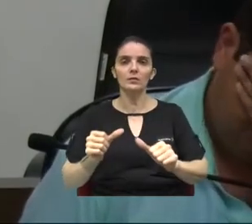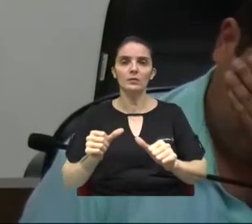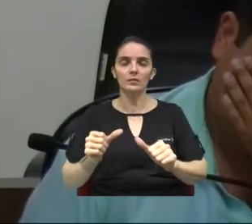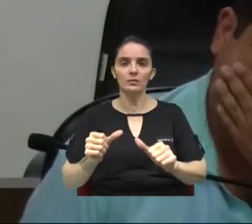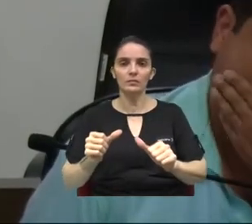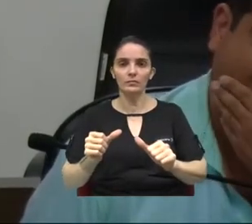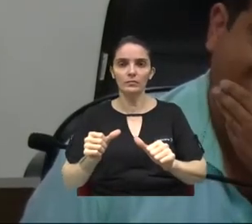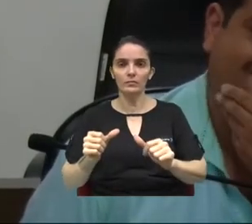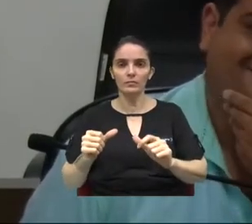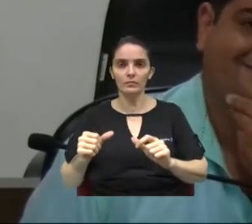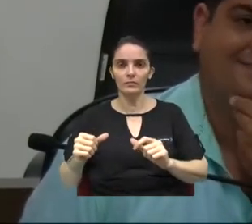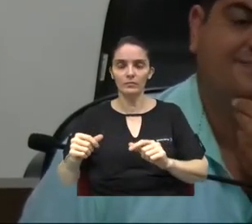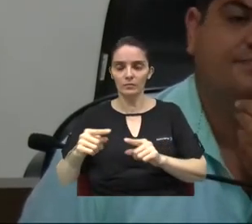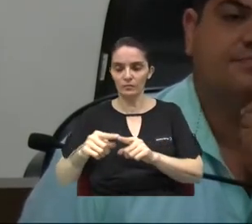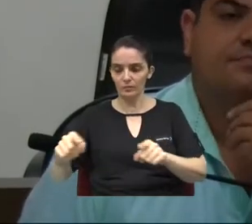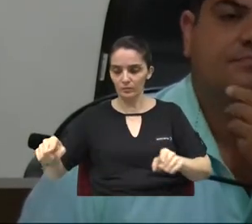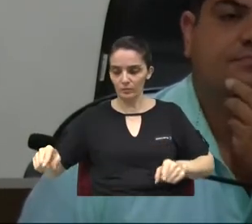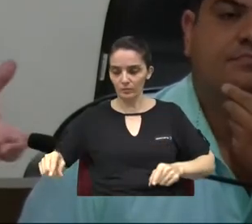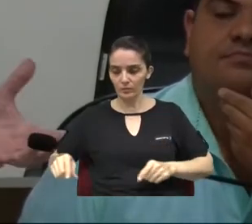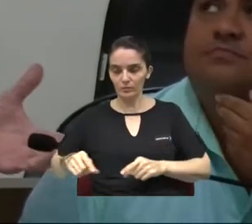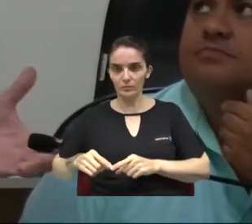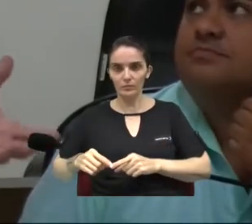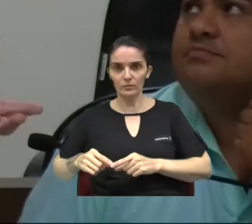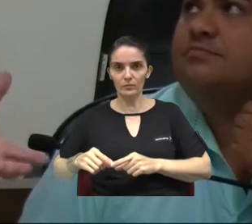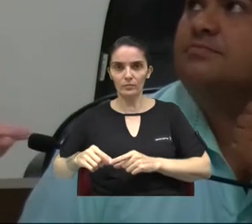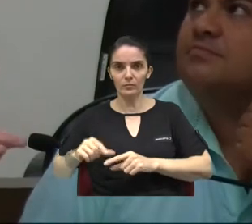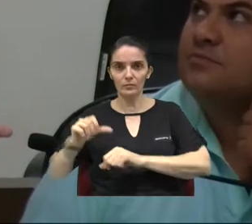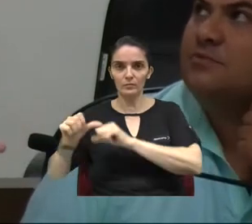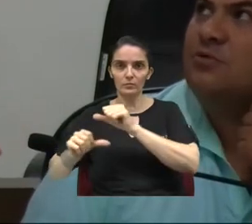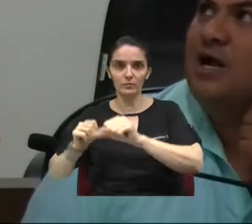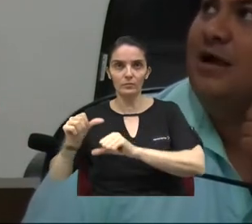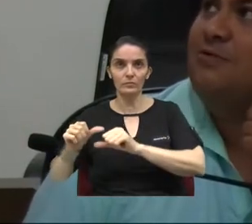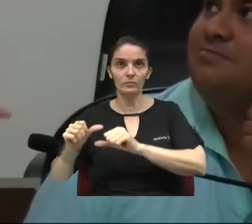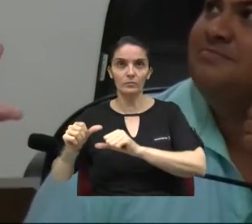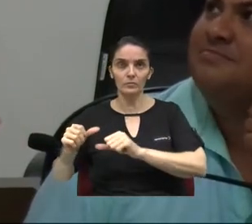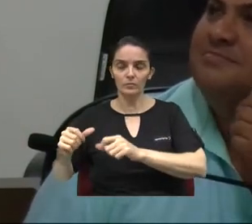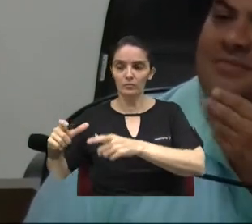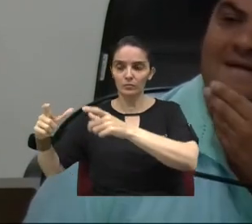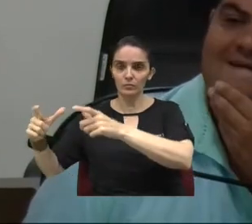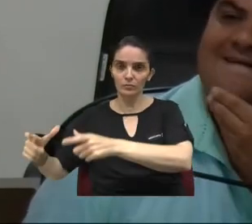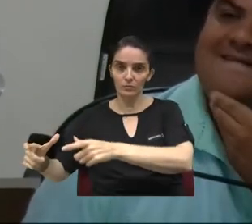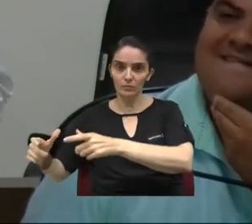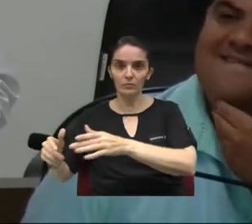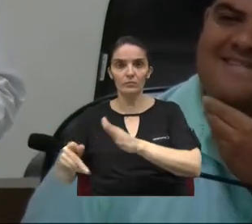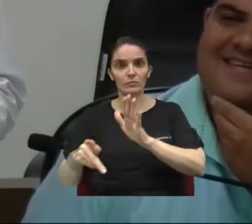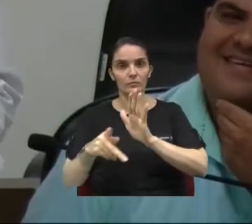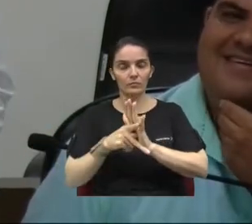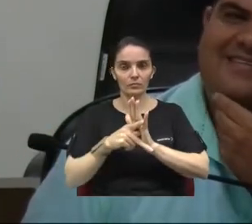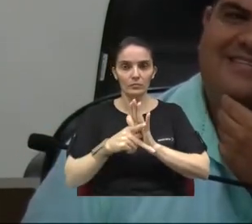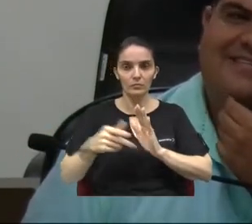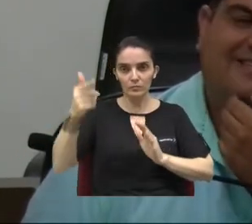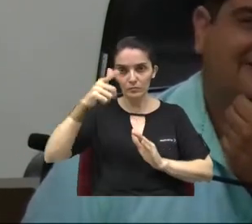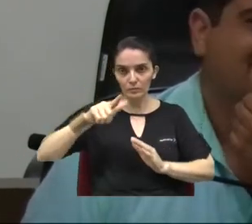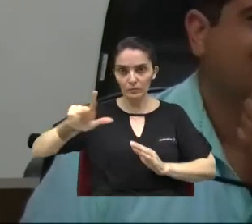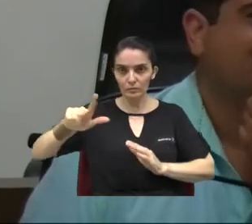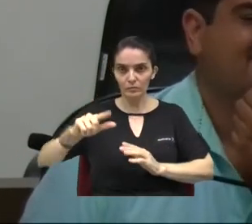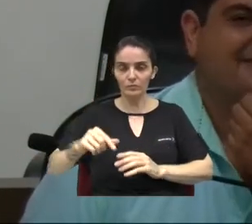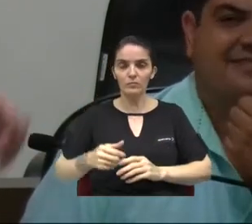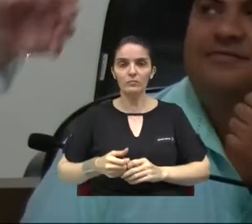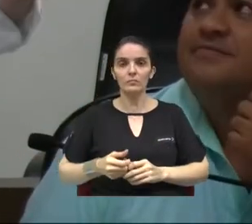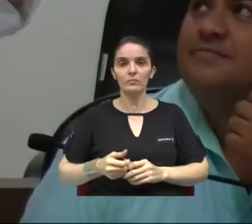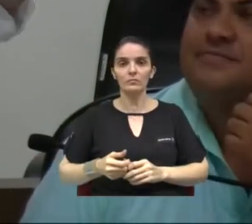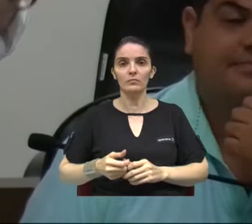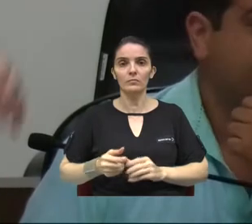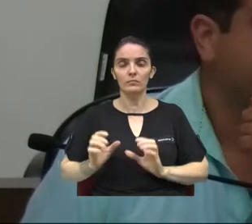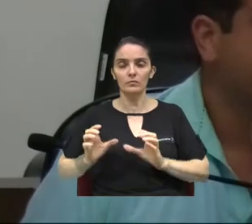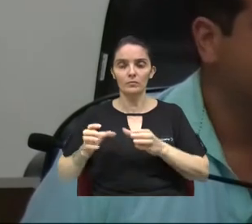dessa área com a lá do por coincidência, justo do Galo. Se nós não aprovarmos essa troca, corre-se o risco, está aí